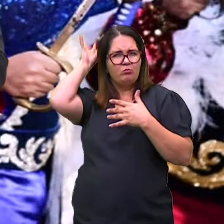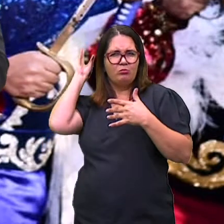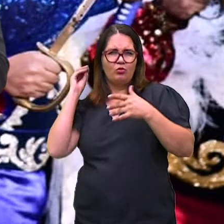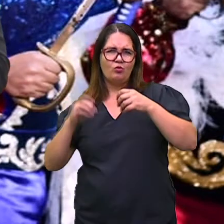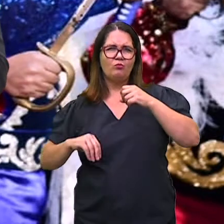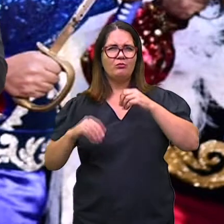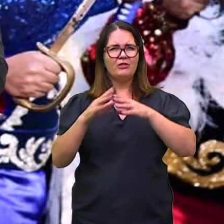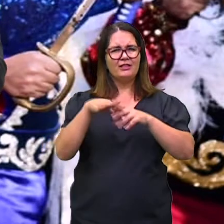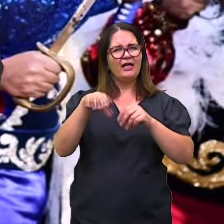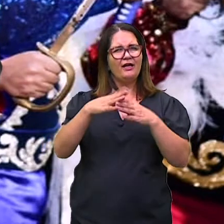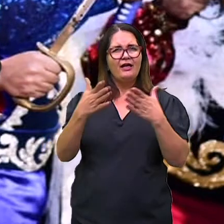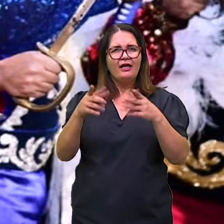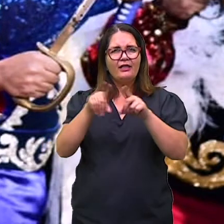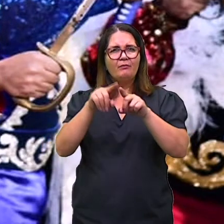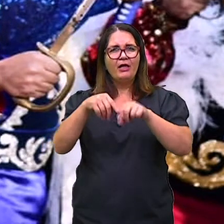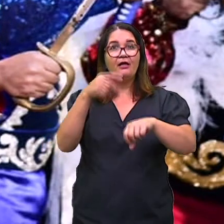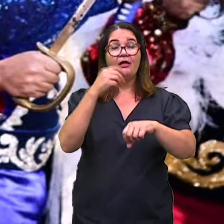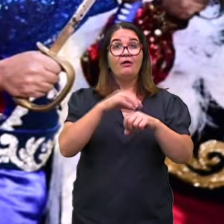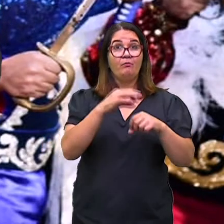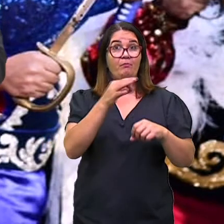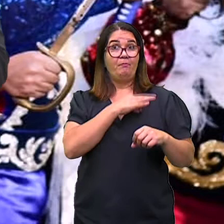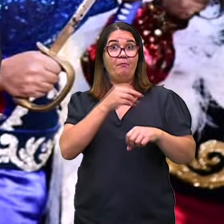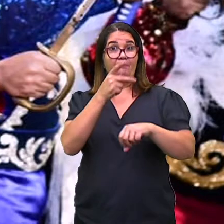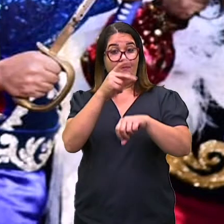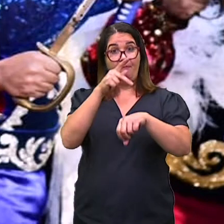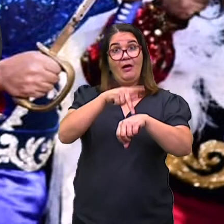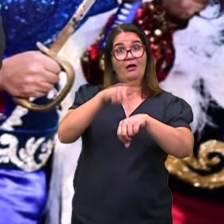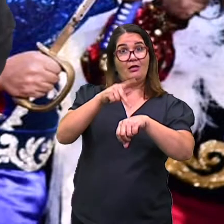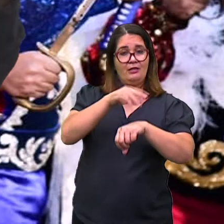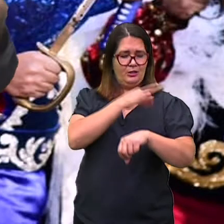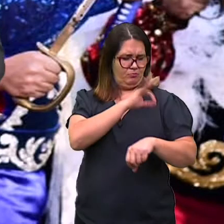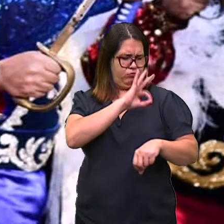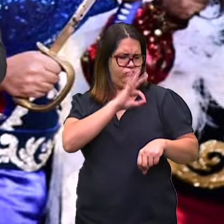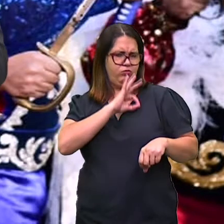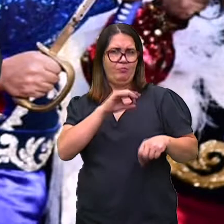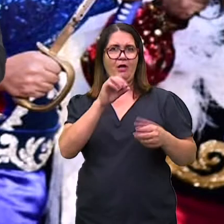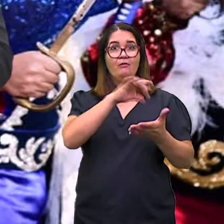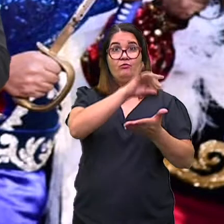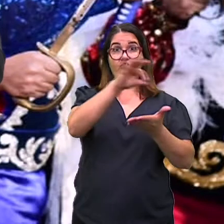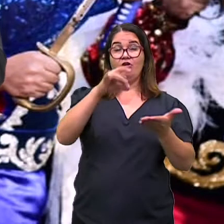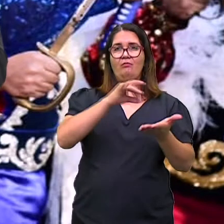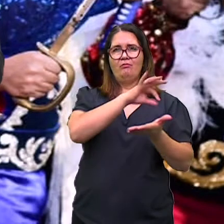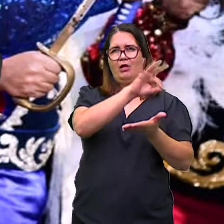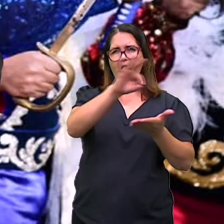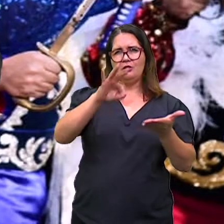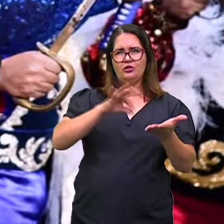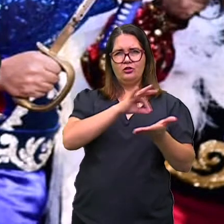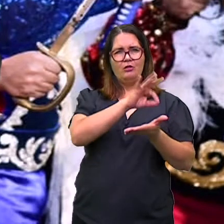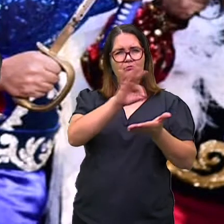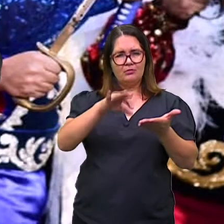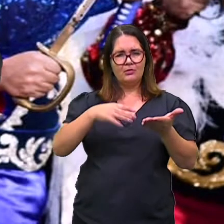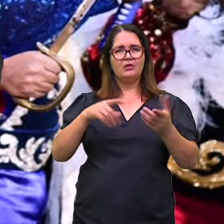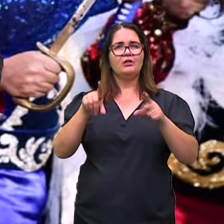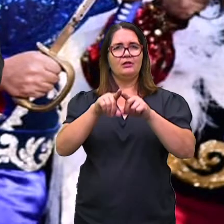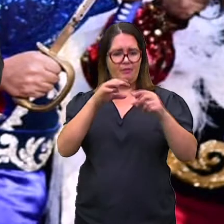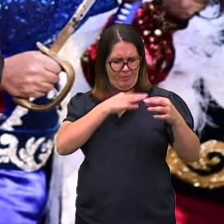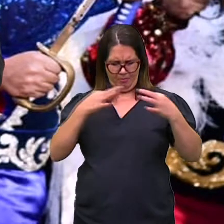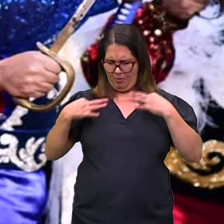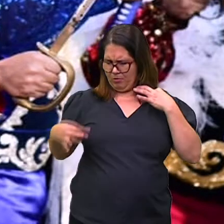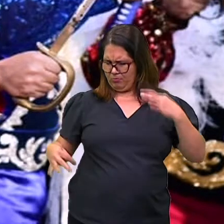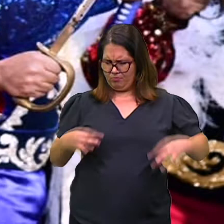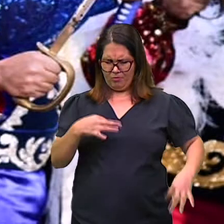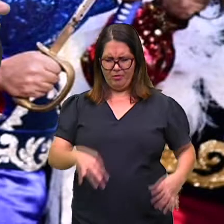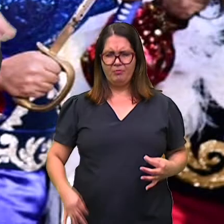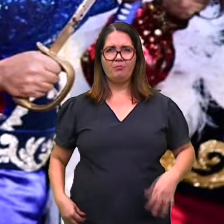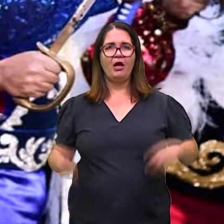polidos, pedras incrustadas, fitas, e todos os cavaleiros sustentam longos mantos bordados